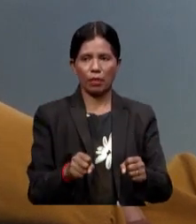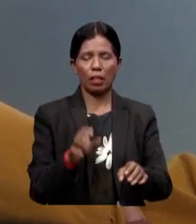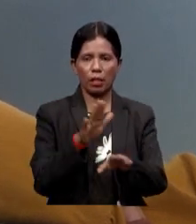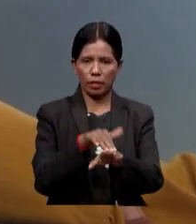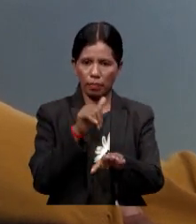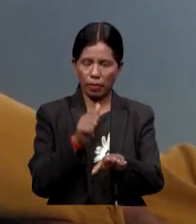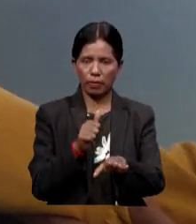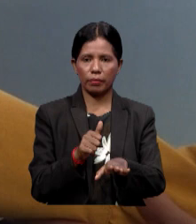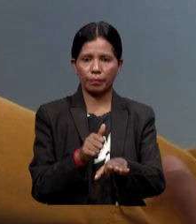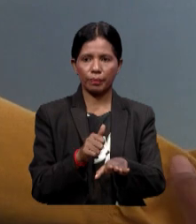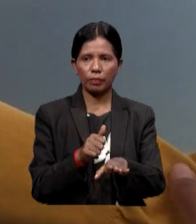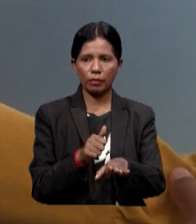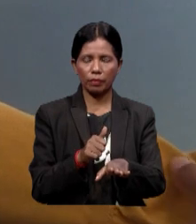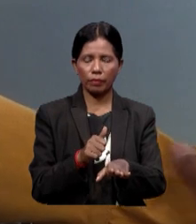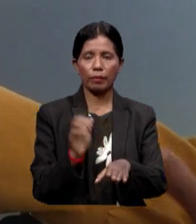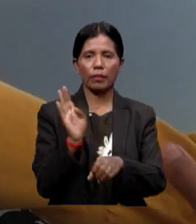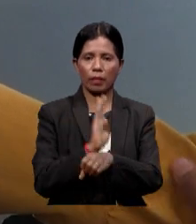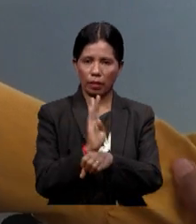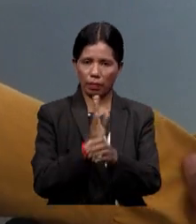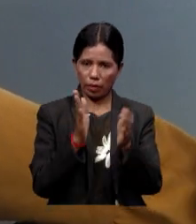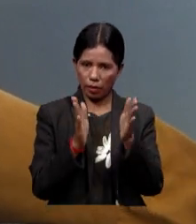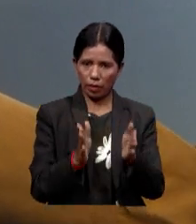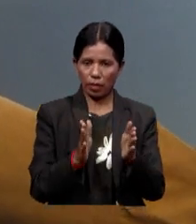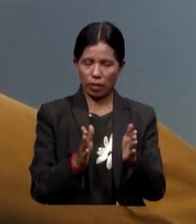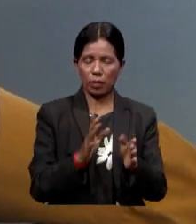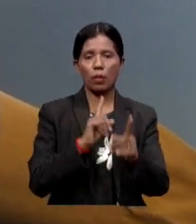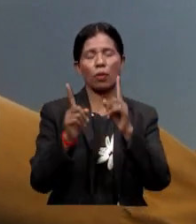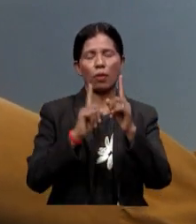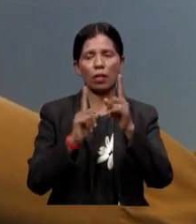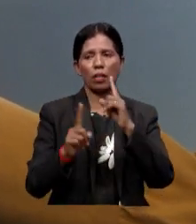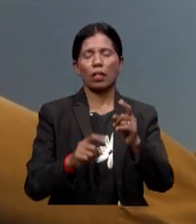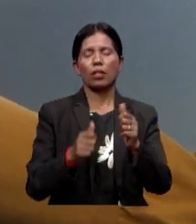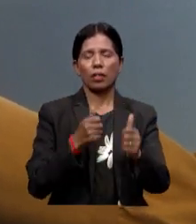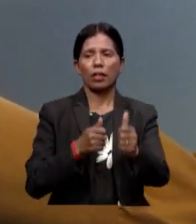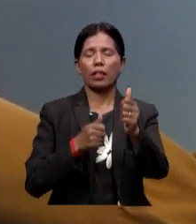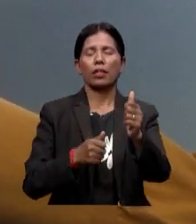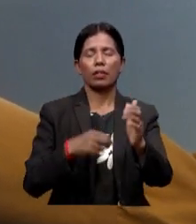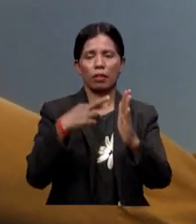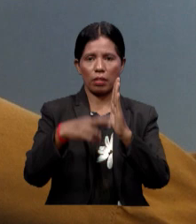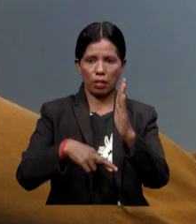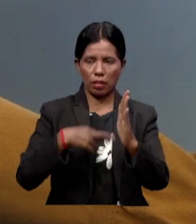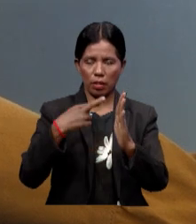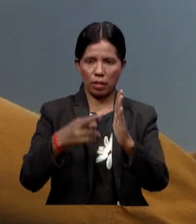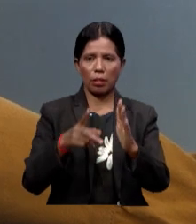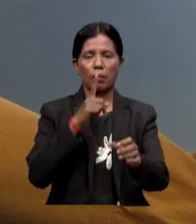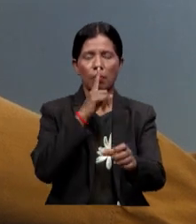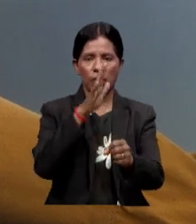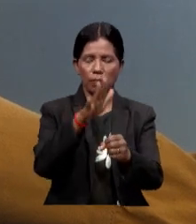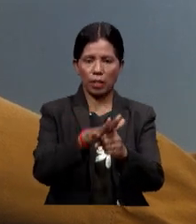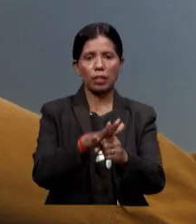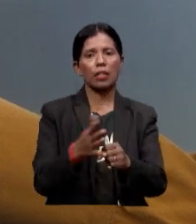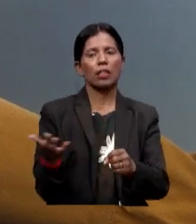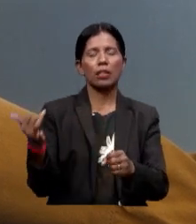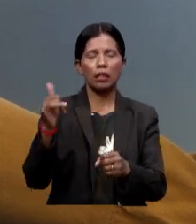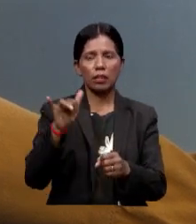Falebe, negociante, né? Bairro Baculia, porque tem que cumprir o princípio de